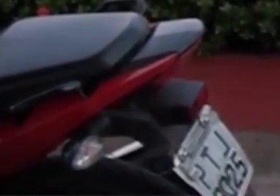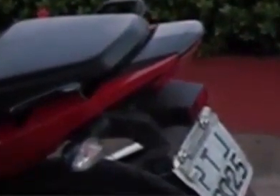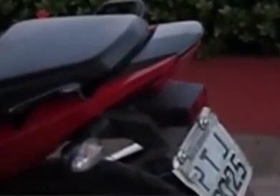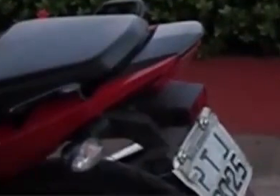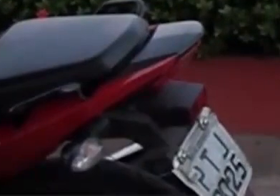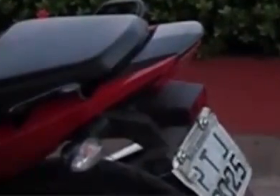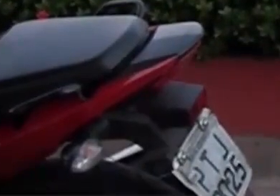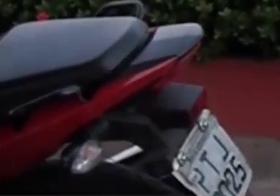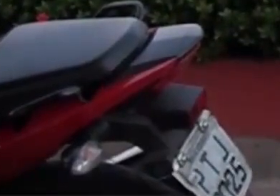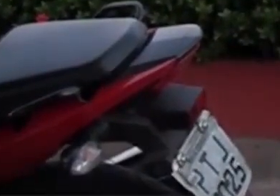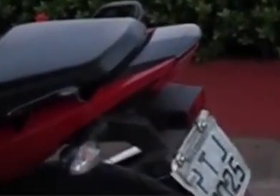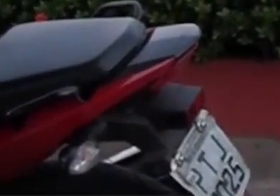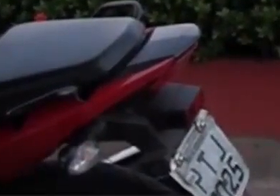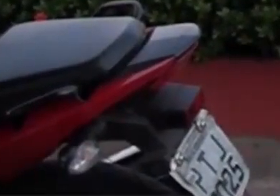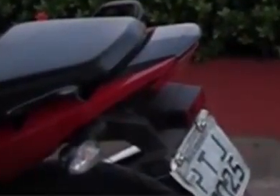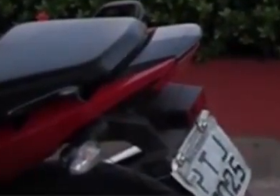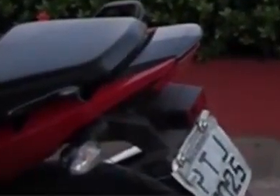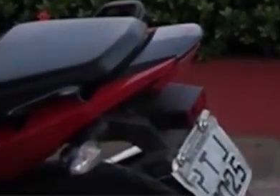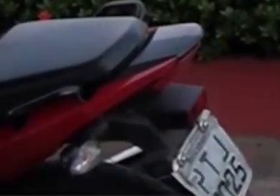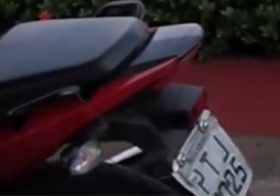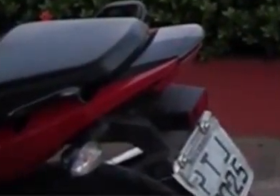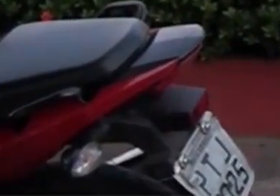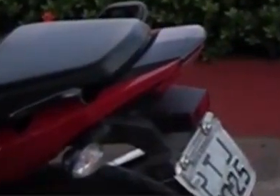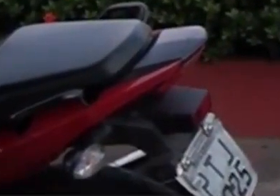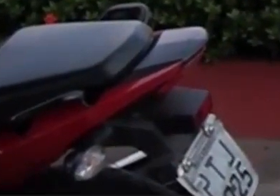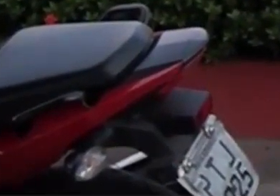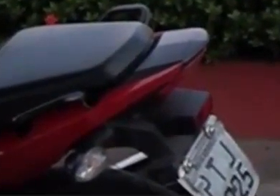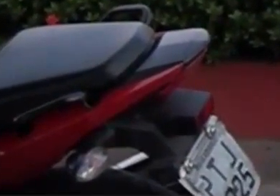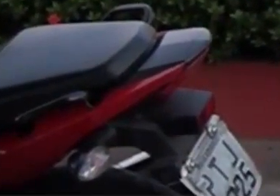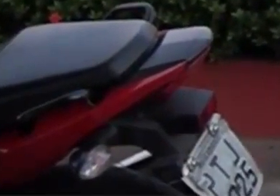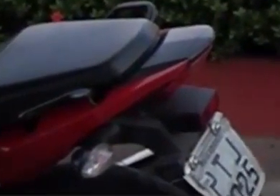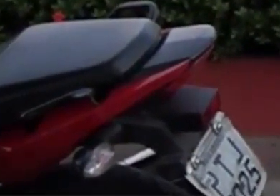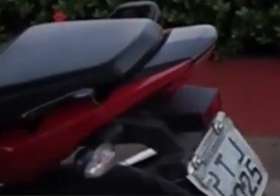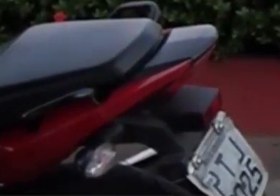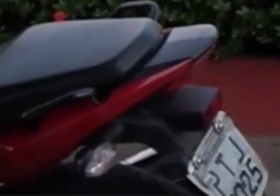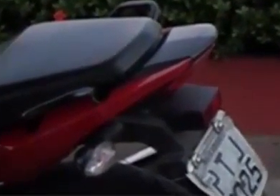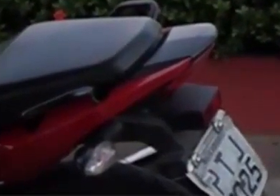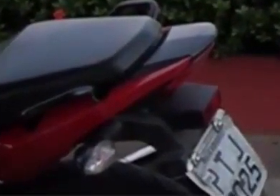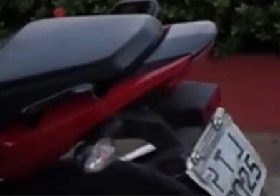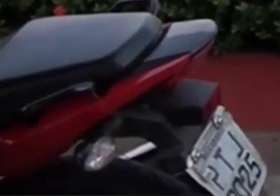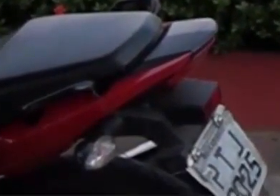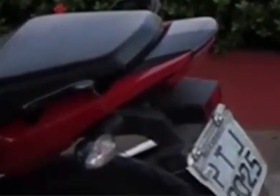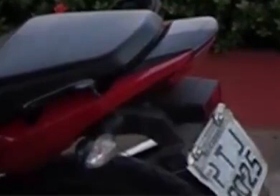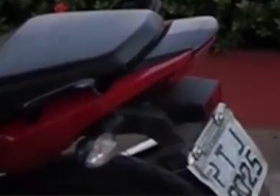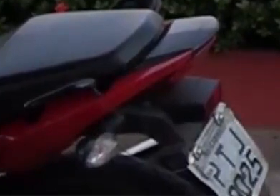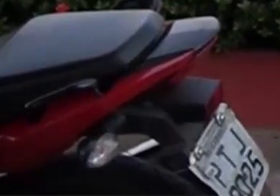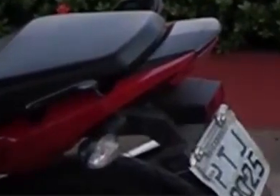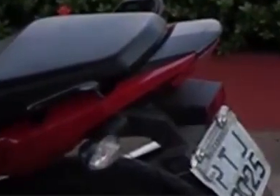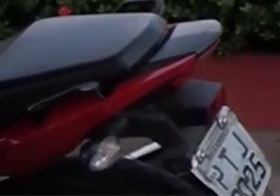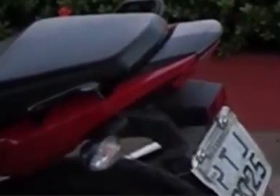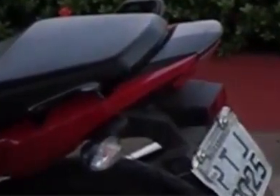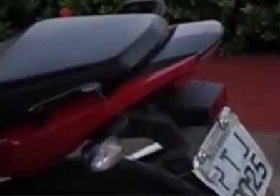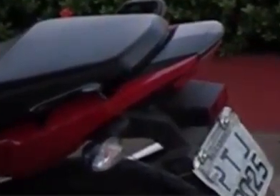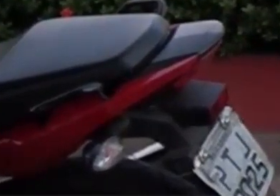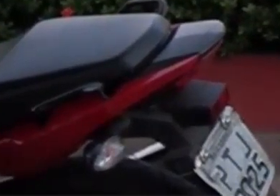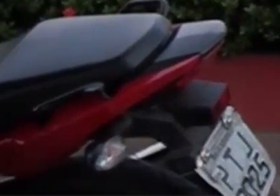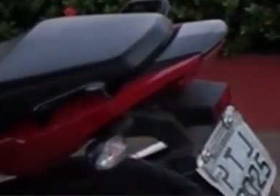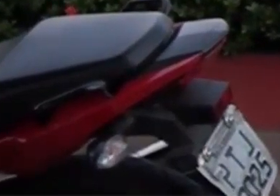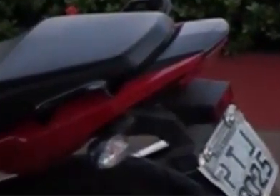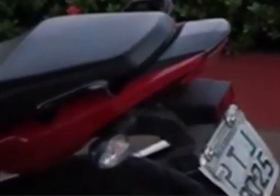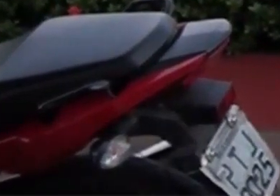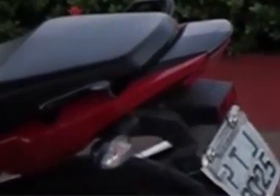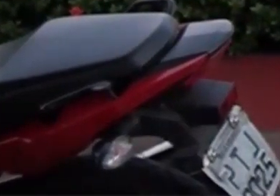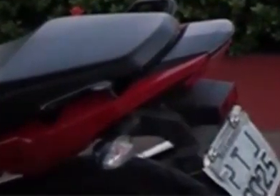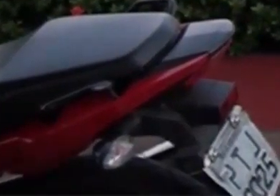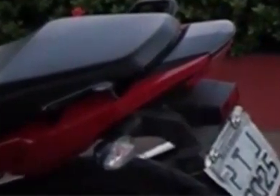para ele, muita felicidade nesse momento tão difícil que ele está passando, mas Deus está com ele. Assim como